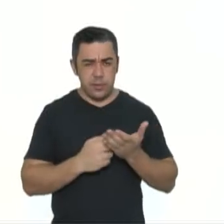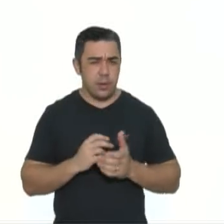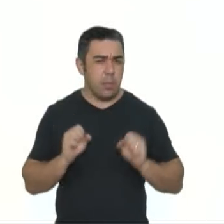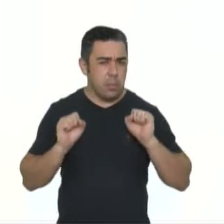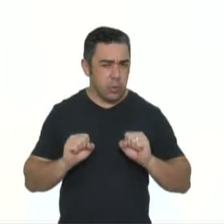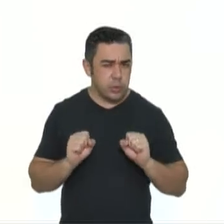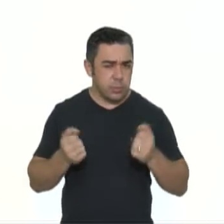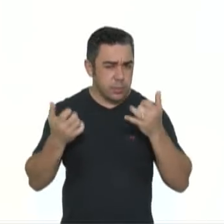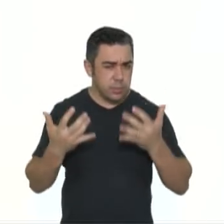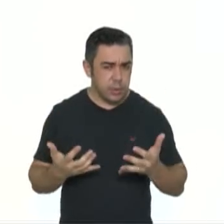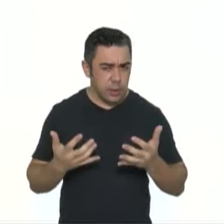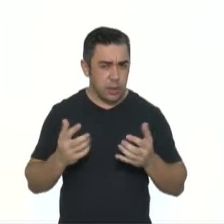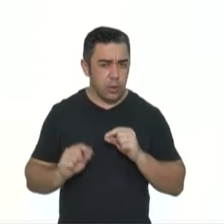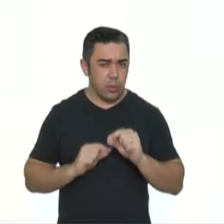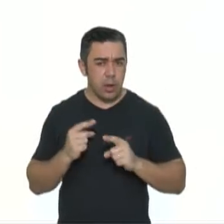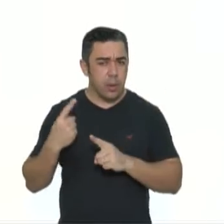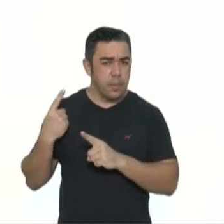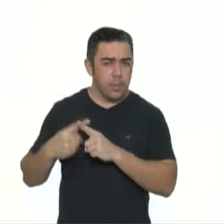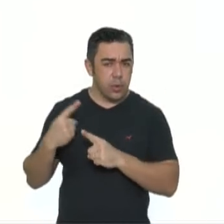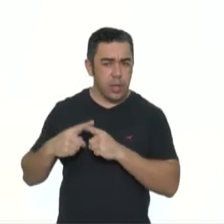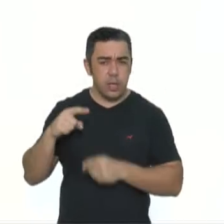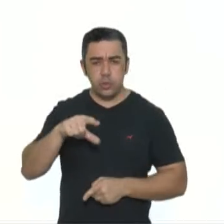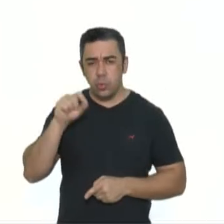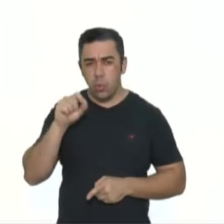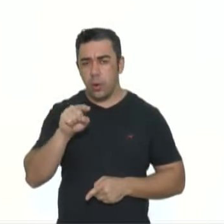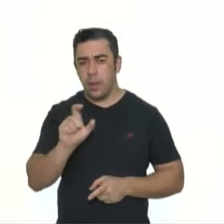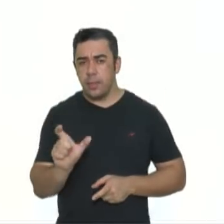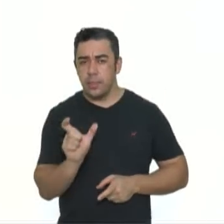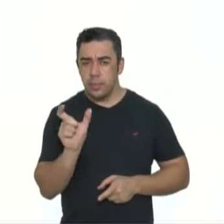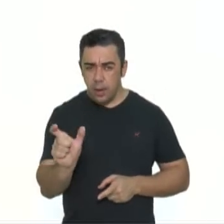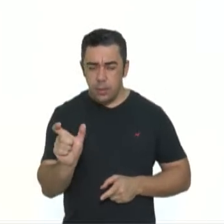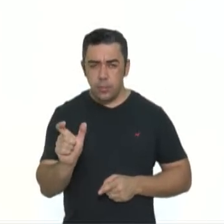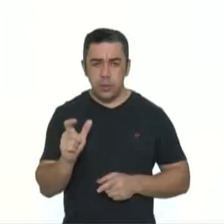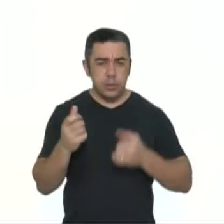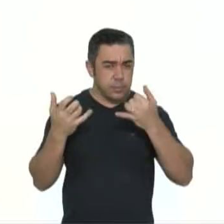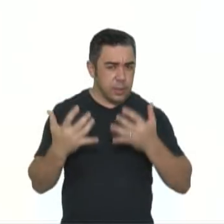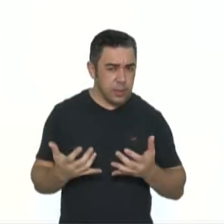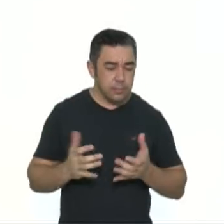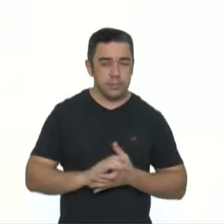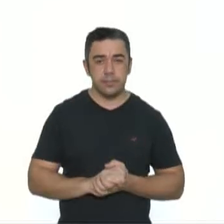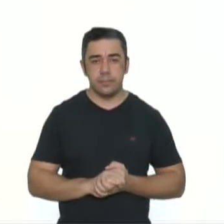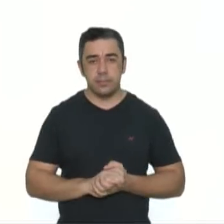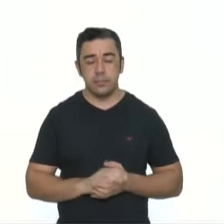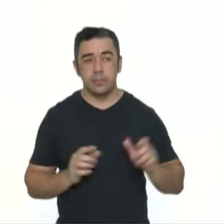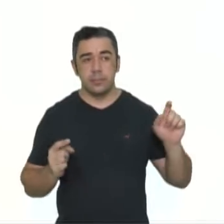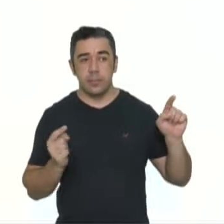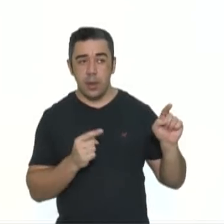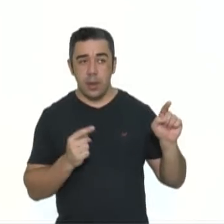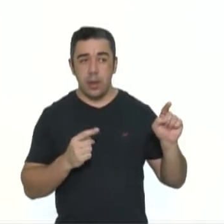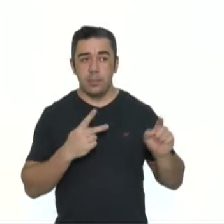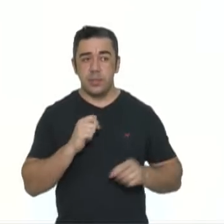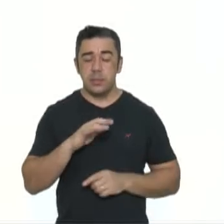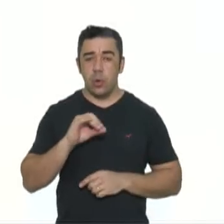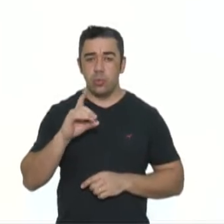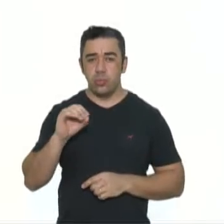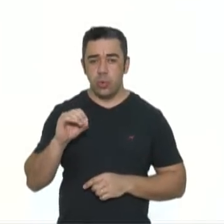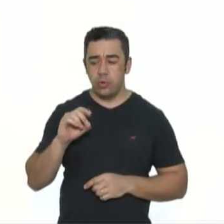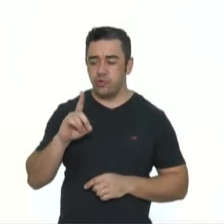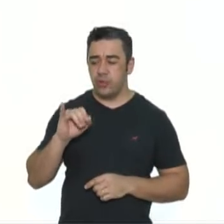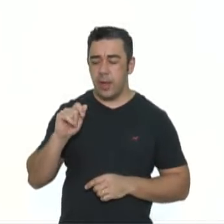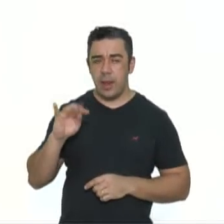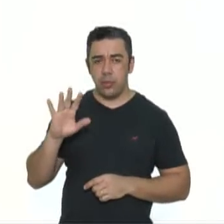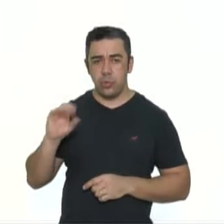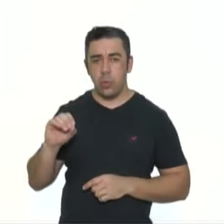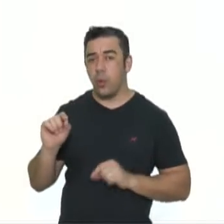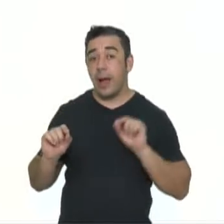nos dizer o porquê da escolha de tal termo e discorrer sobre isso? Na palavra pseudodialeto, A. O que há ali, meus